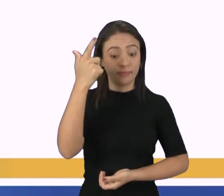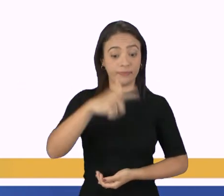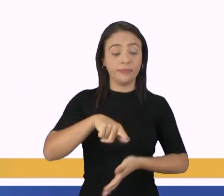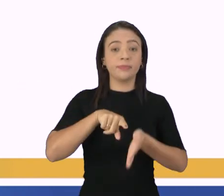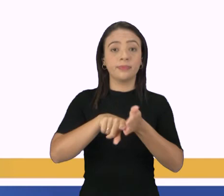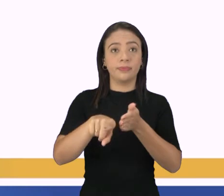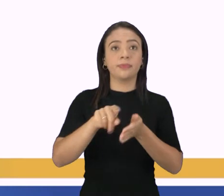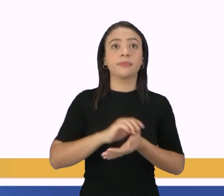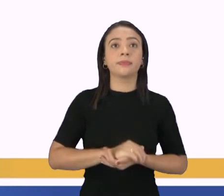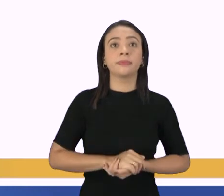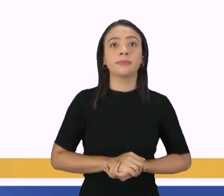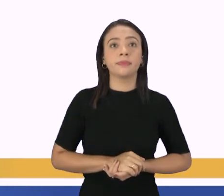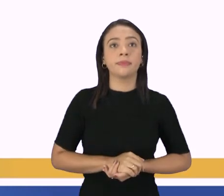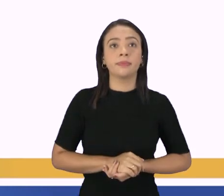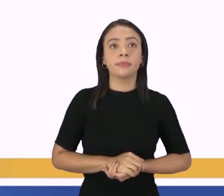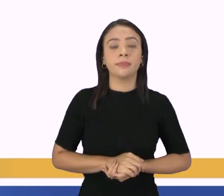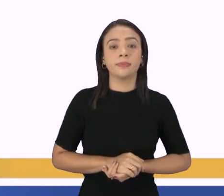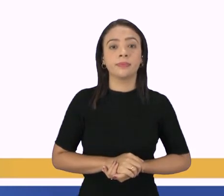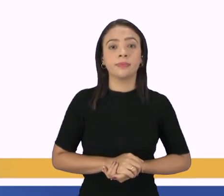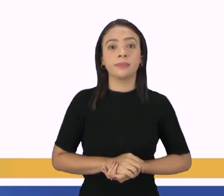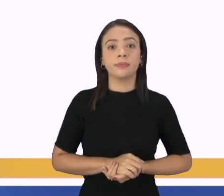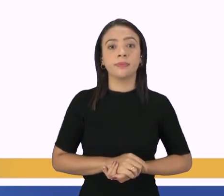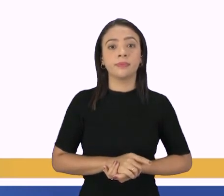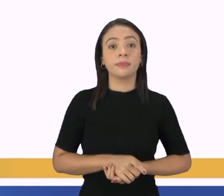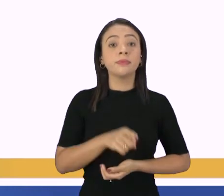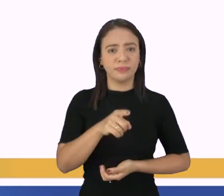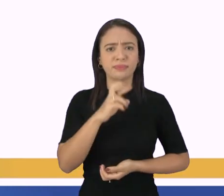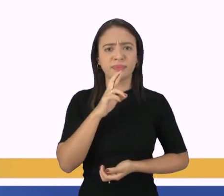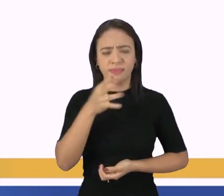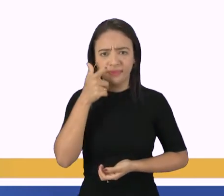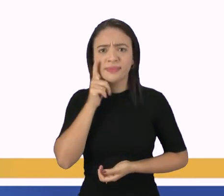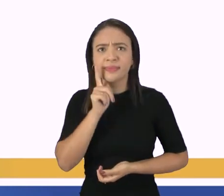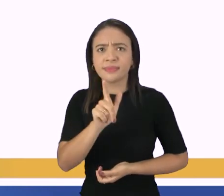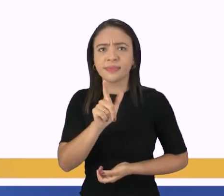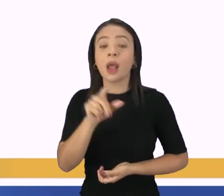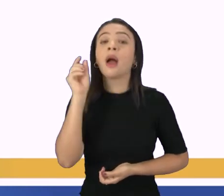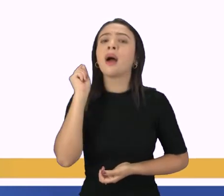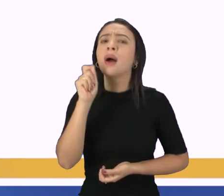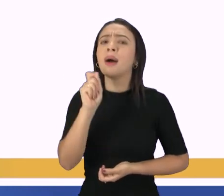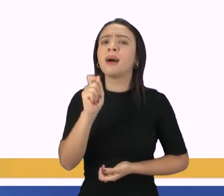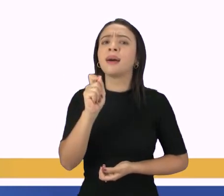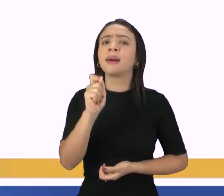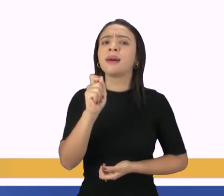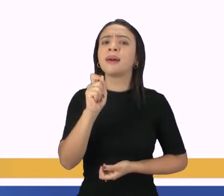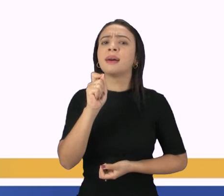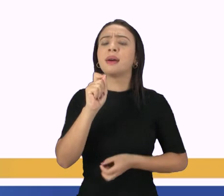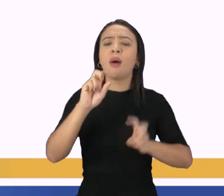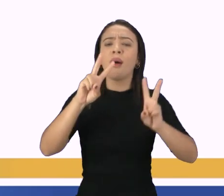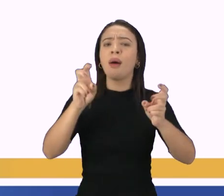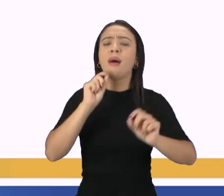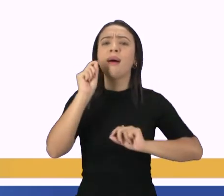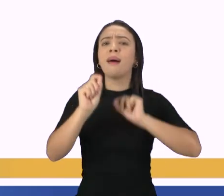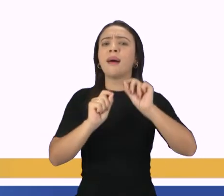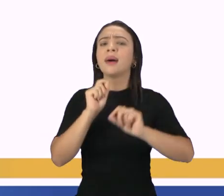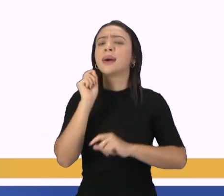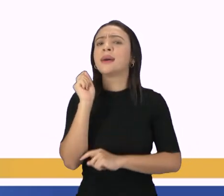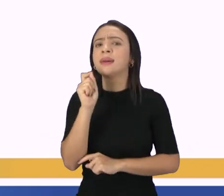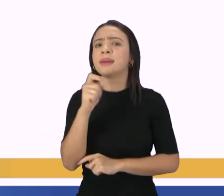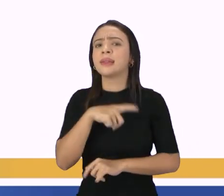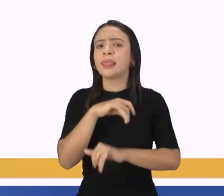uma. Vejam se vocês conseguem responder. O que? O que está sendo noticiado